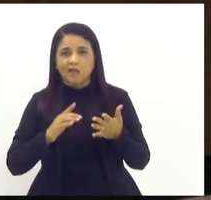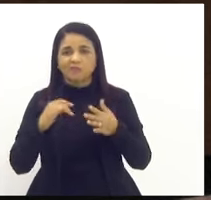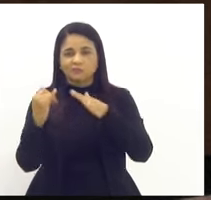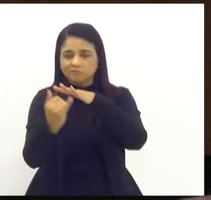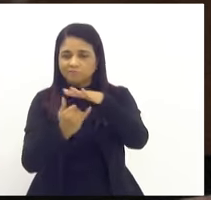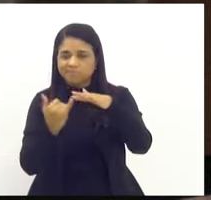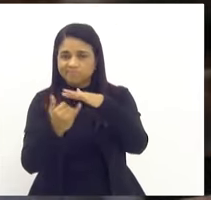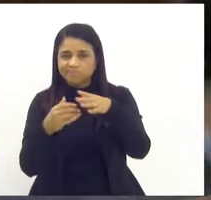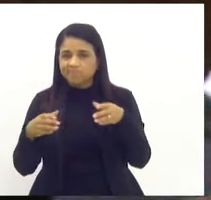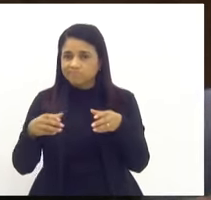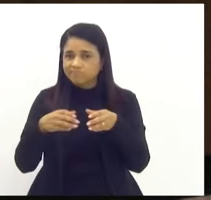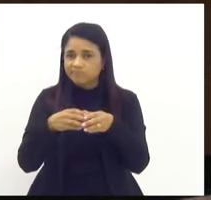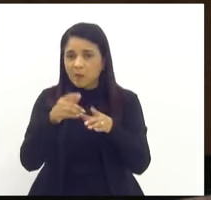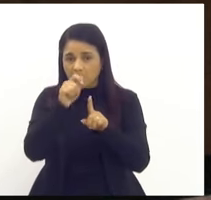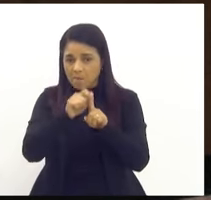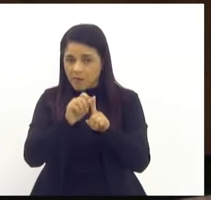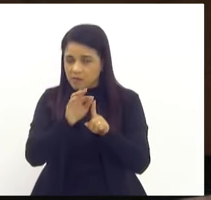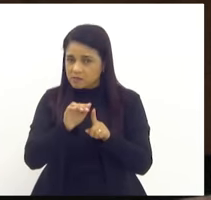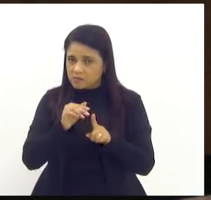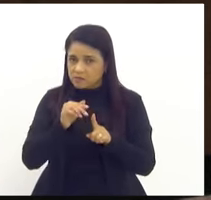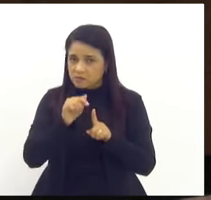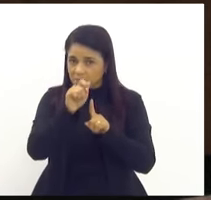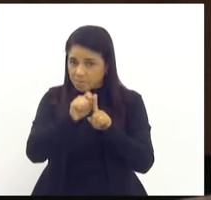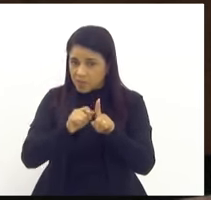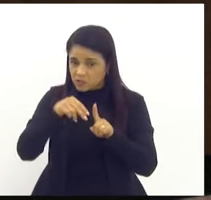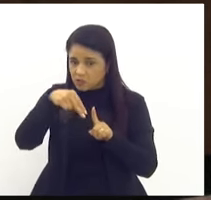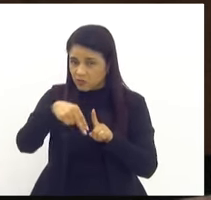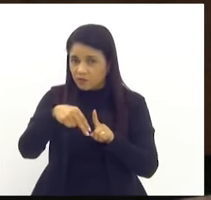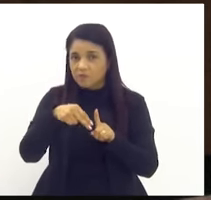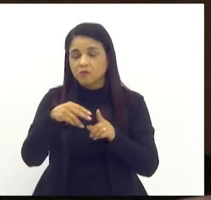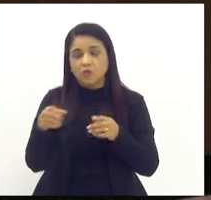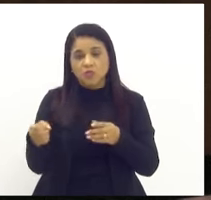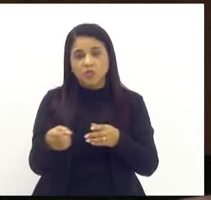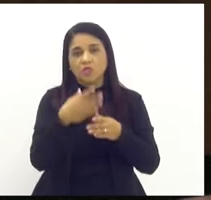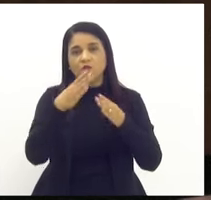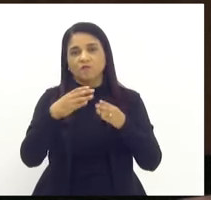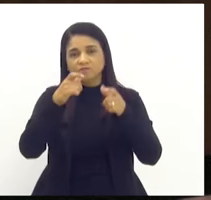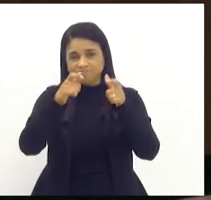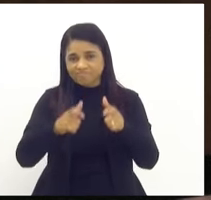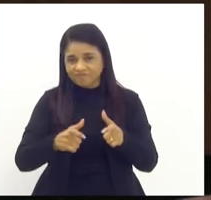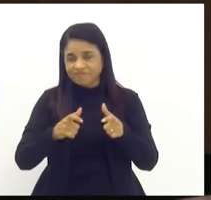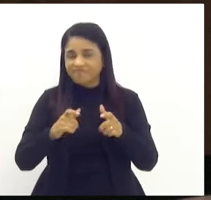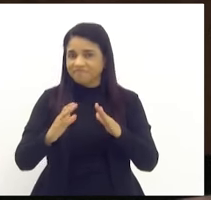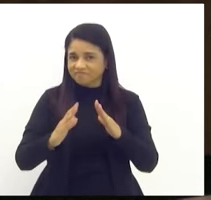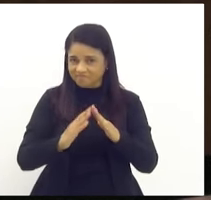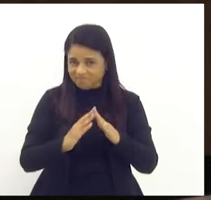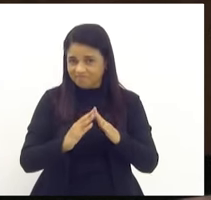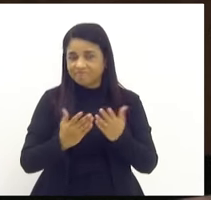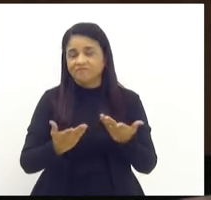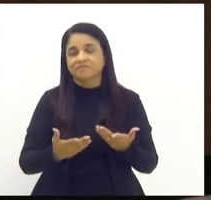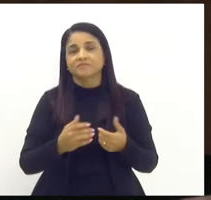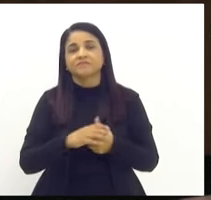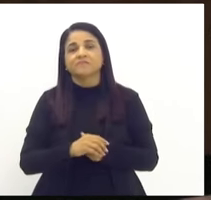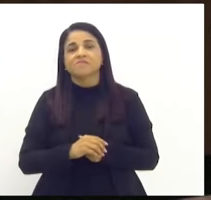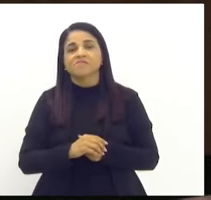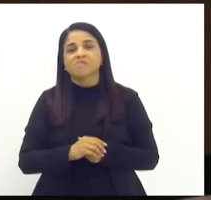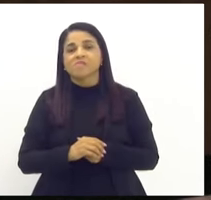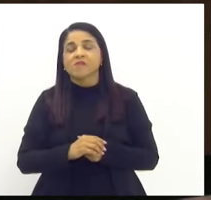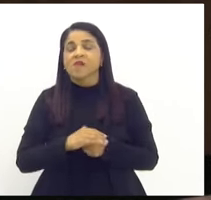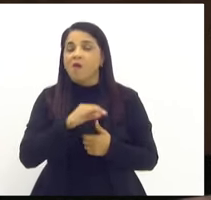para o mês vai estar inaugurando a sua nova sede e aproveito também nesse momento a